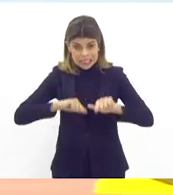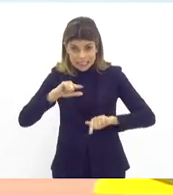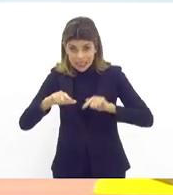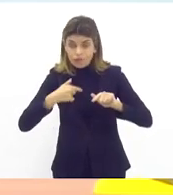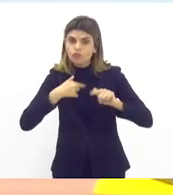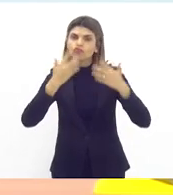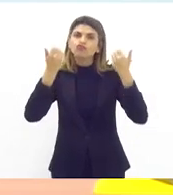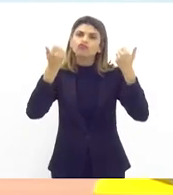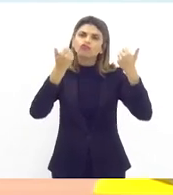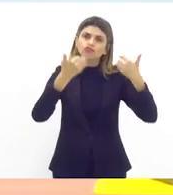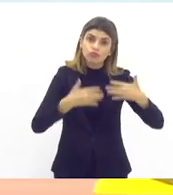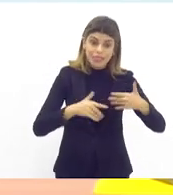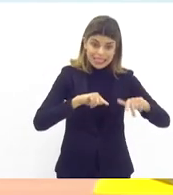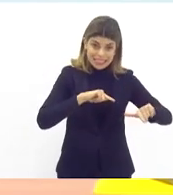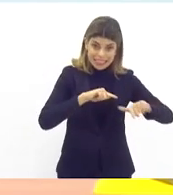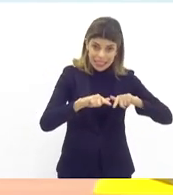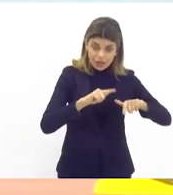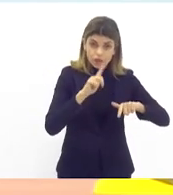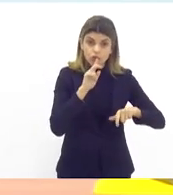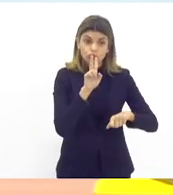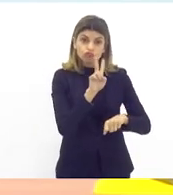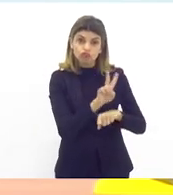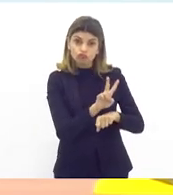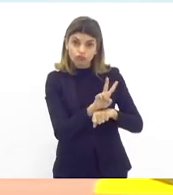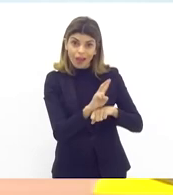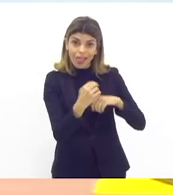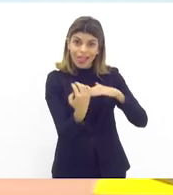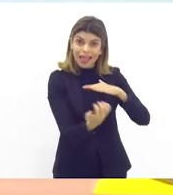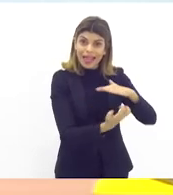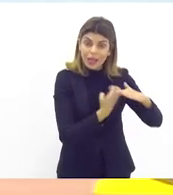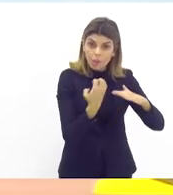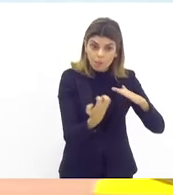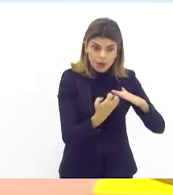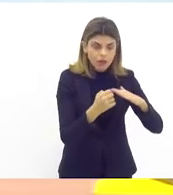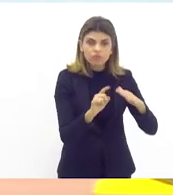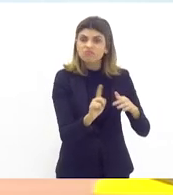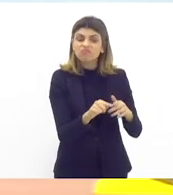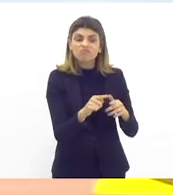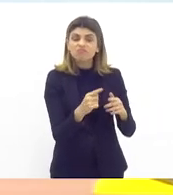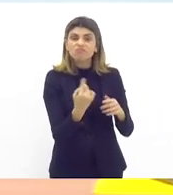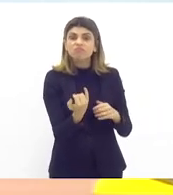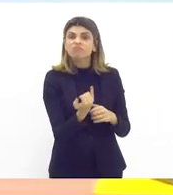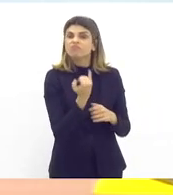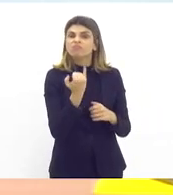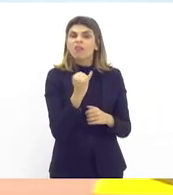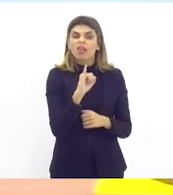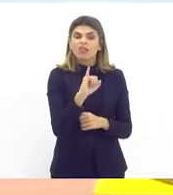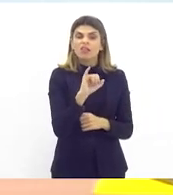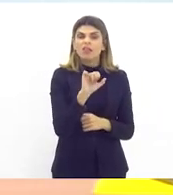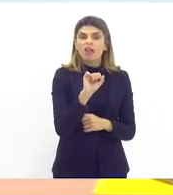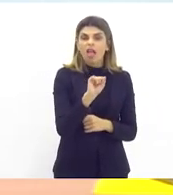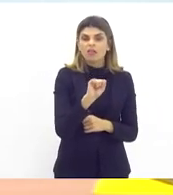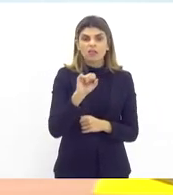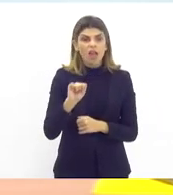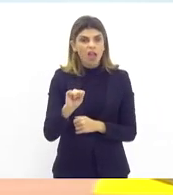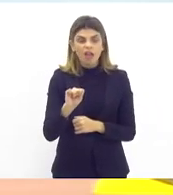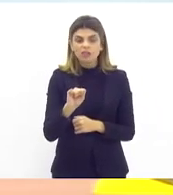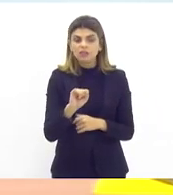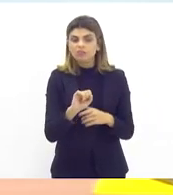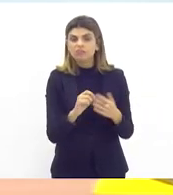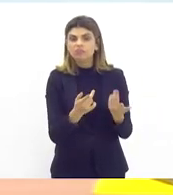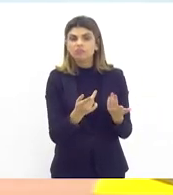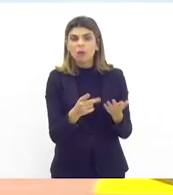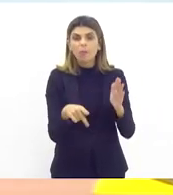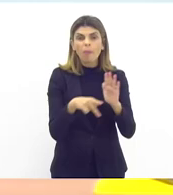falei aqui, serviços prestados para a empresa, hoje eles não dão crédito, nem de ISS e praticamente caso nenhum